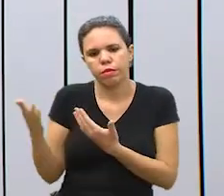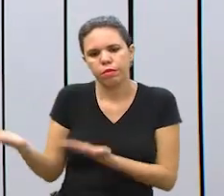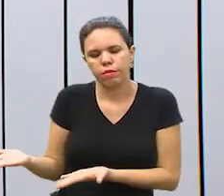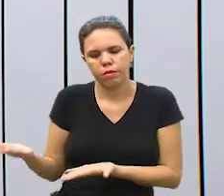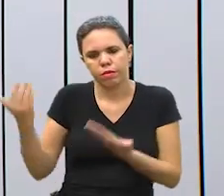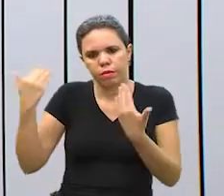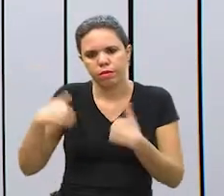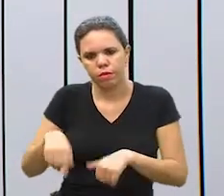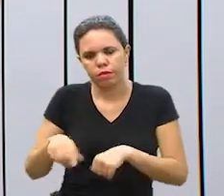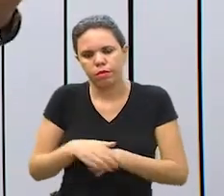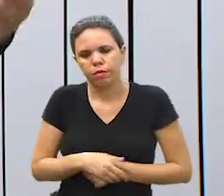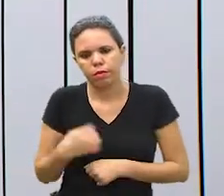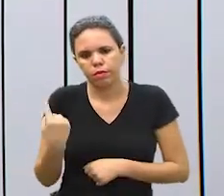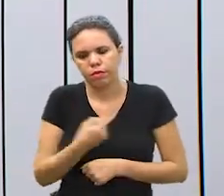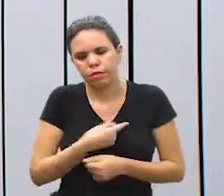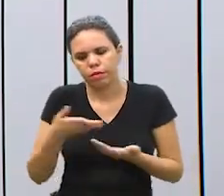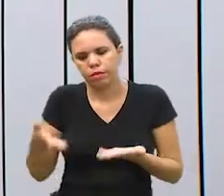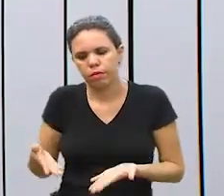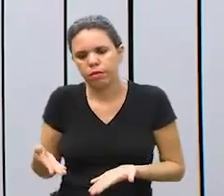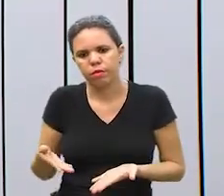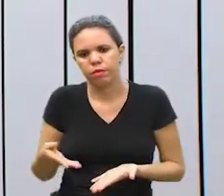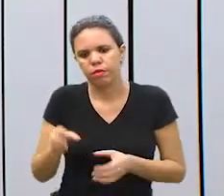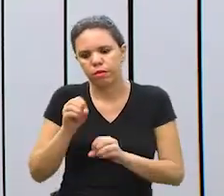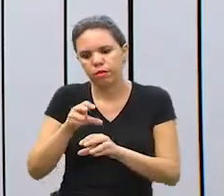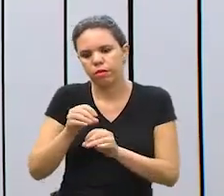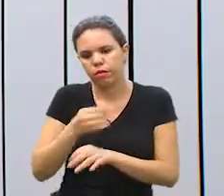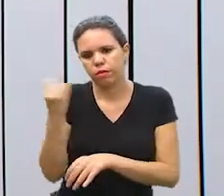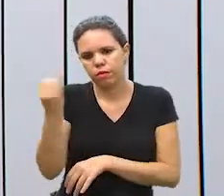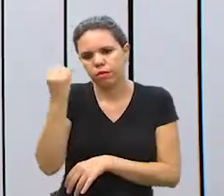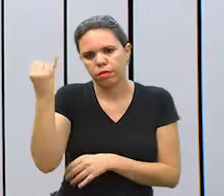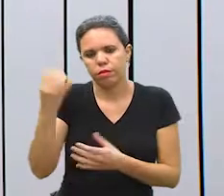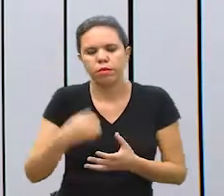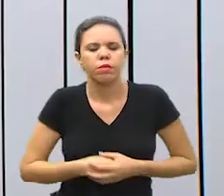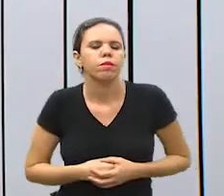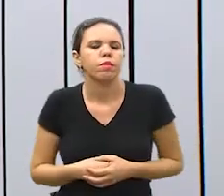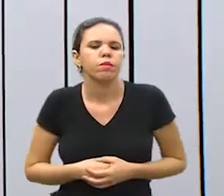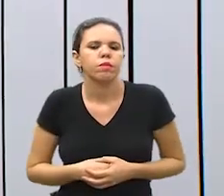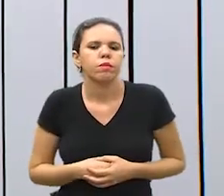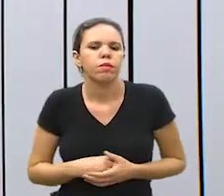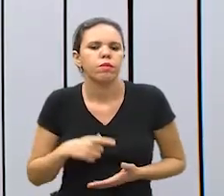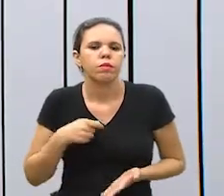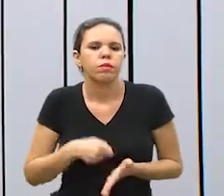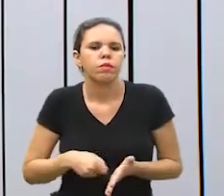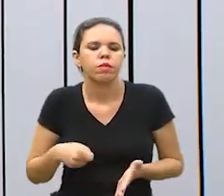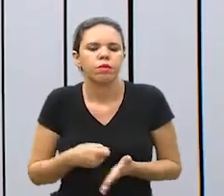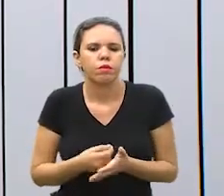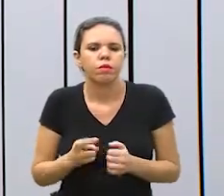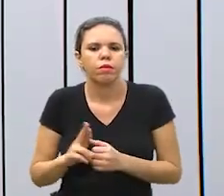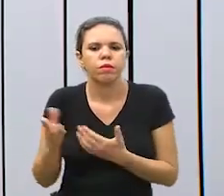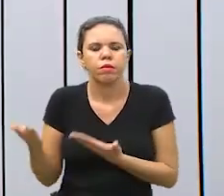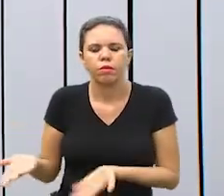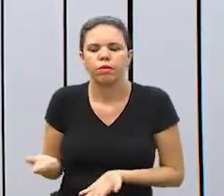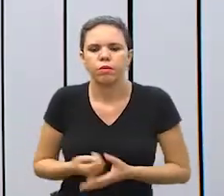para mim e para nós aqui deu uma lição hoje muito importante. E é isso que nós estamos buscando, doutora.